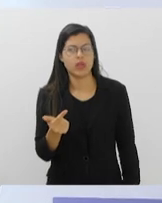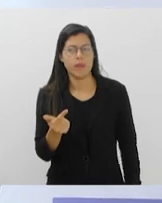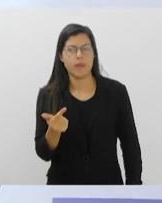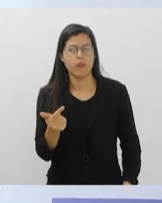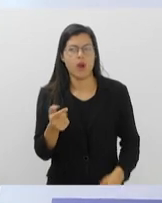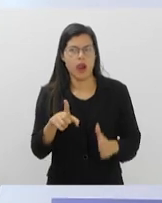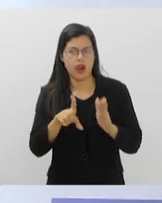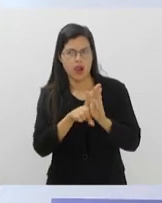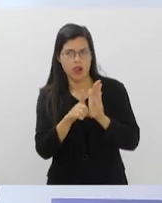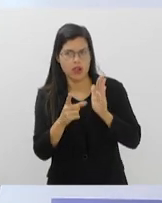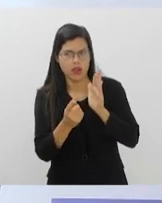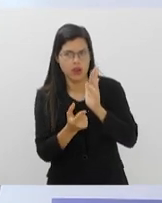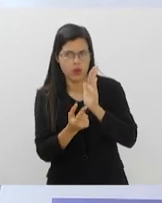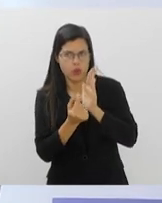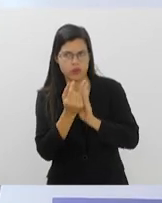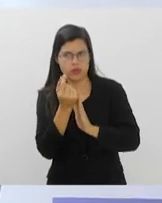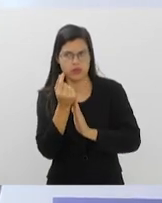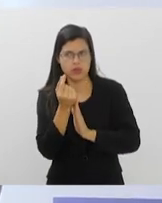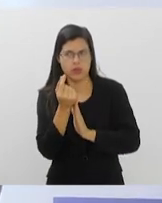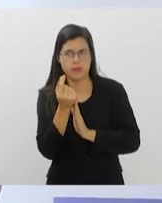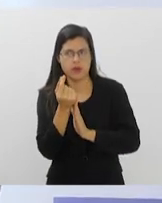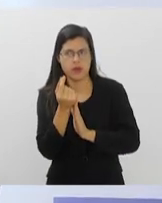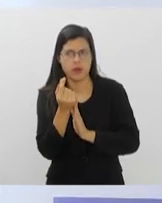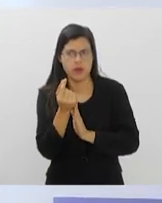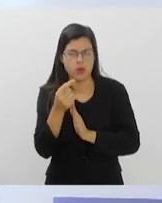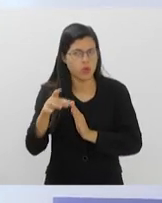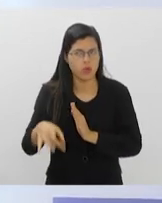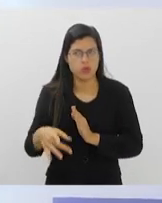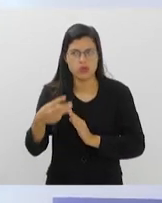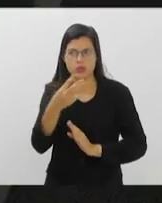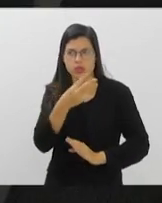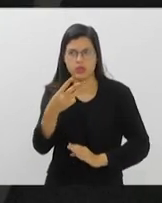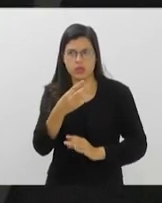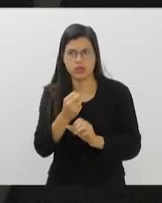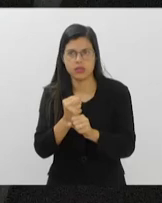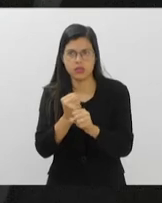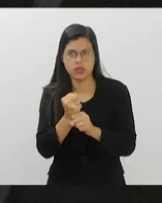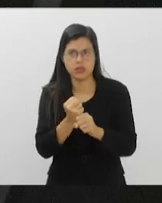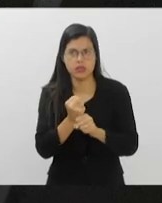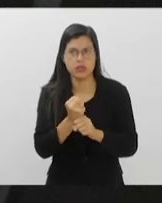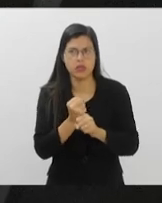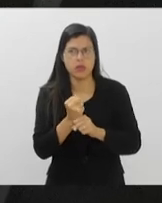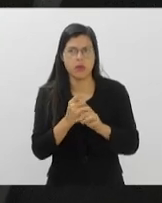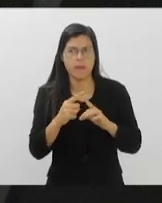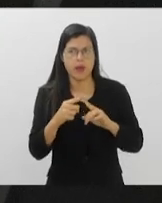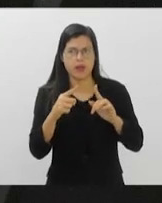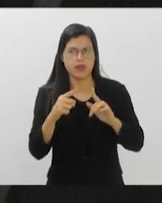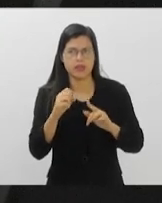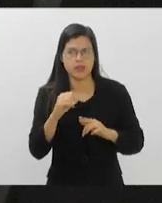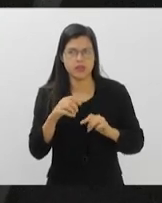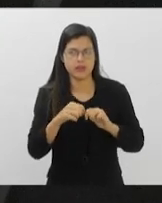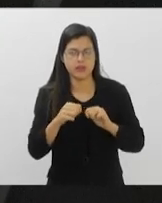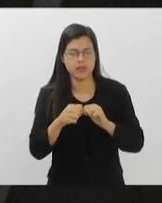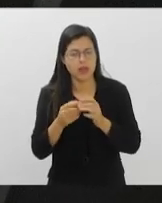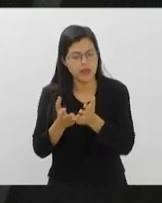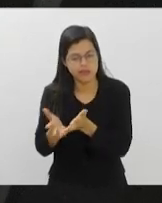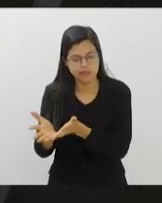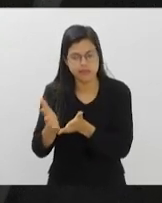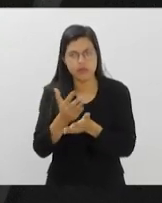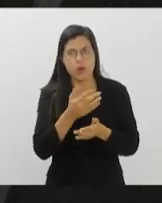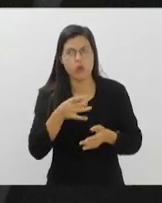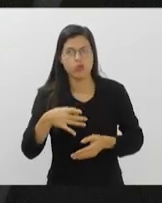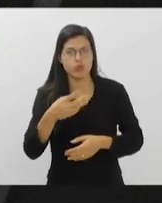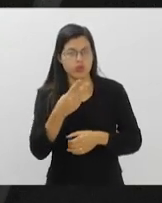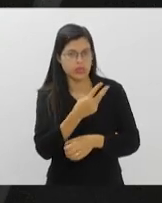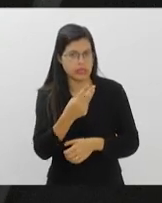orçamentárias anuais no no site dos últimos 33 anos não temos mas se nós fizermos levantamento nos últimos 33 anos não